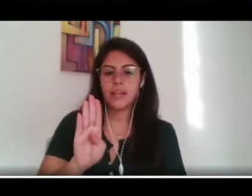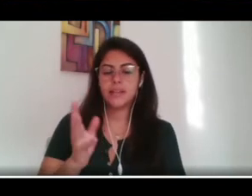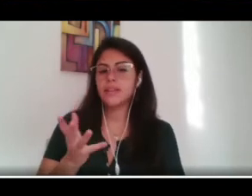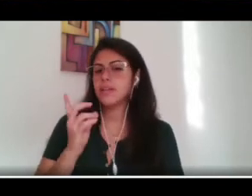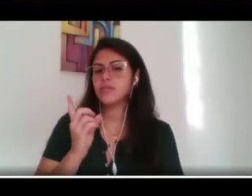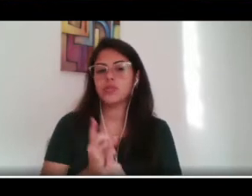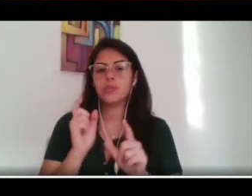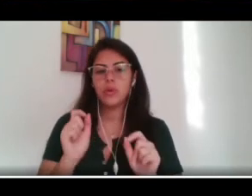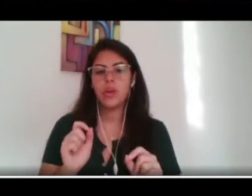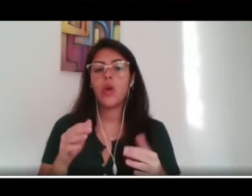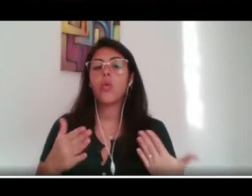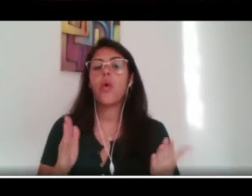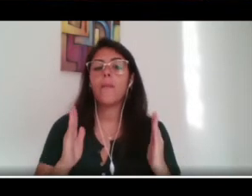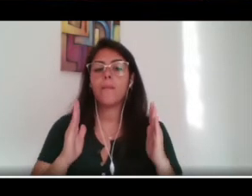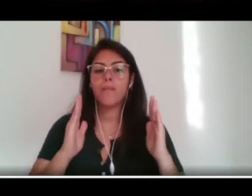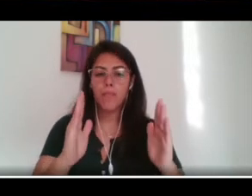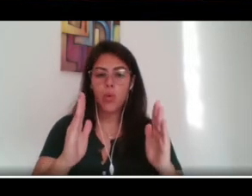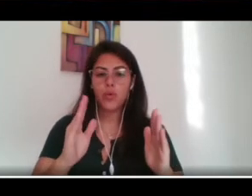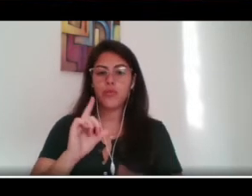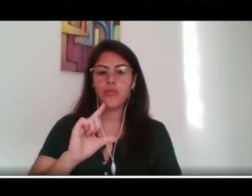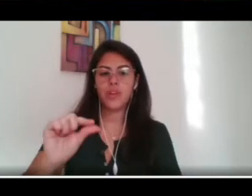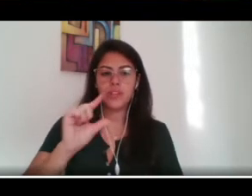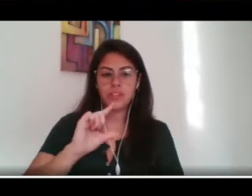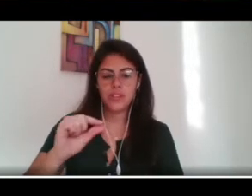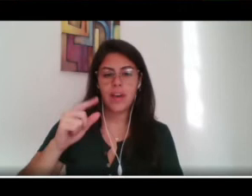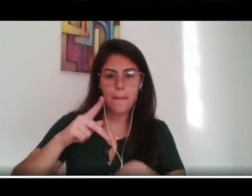ela atingir o solo.